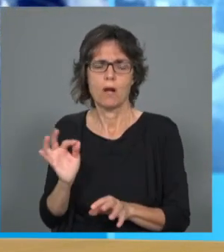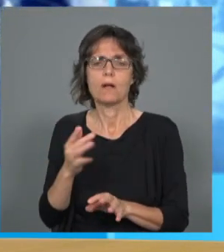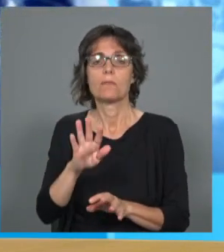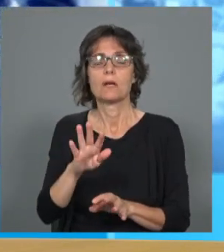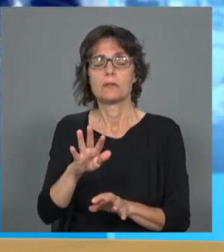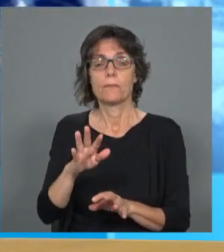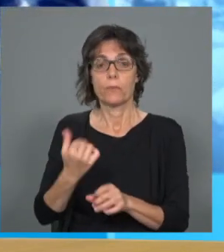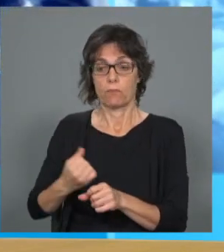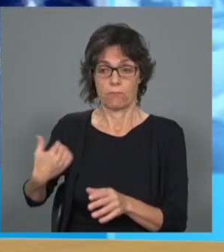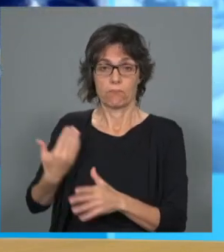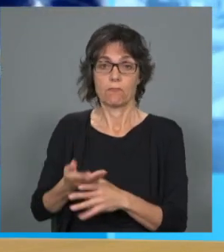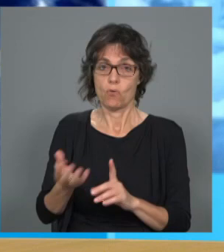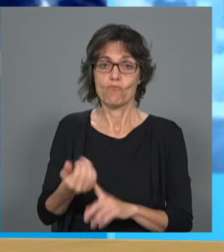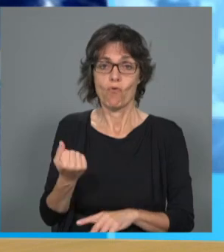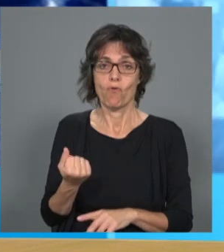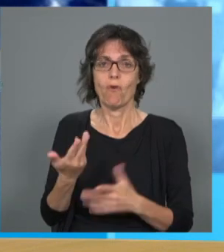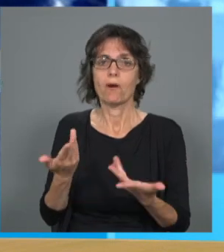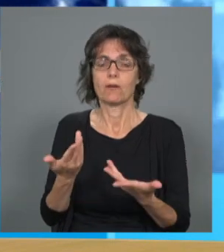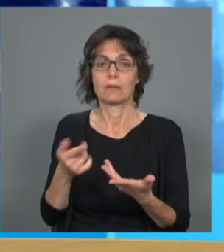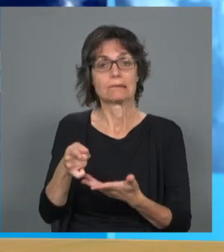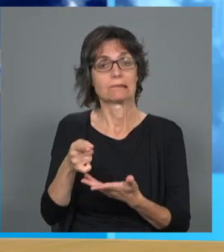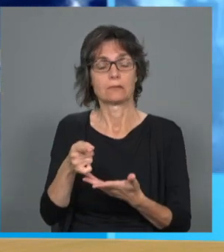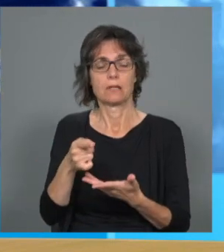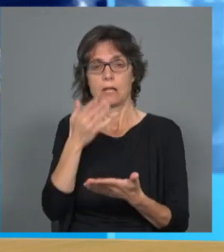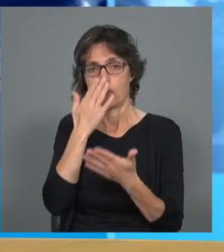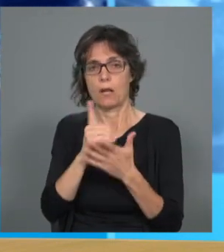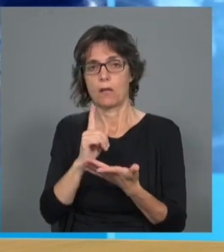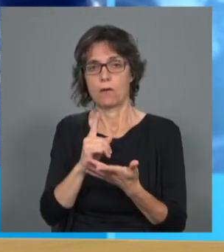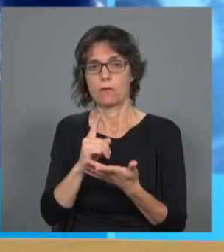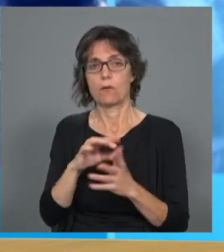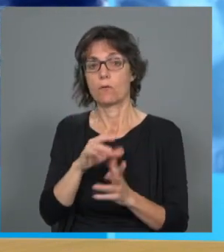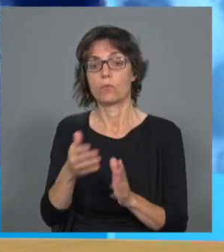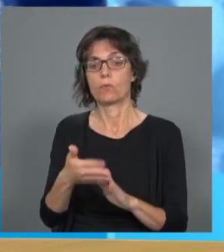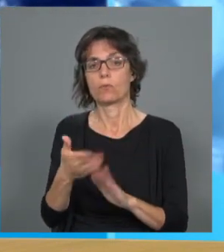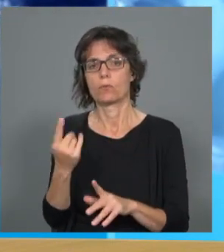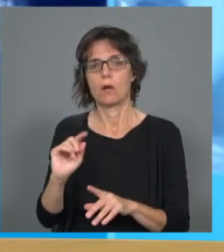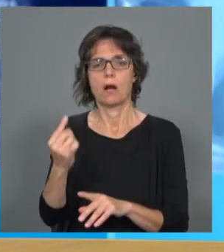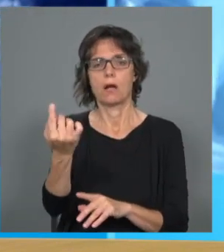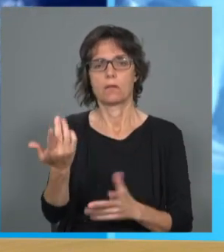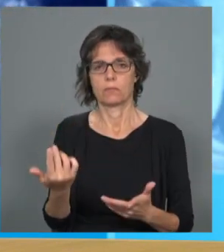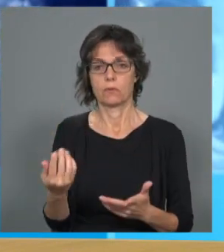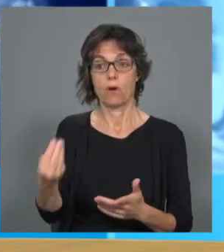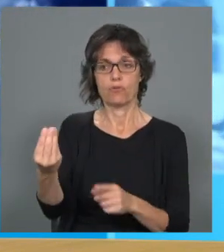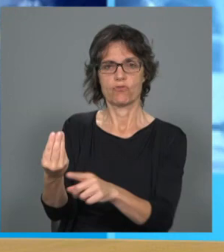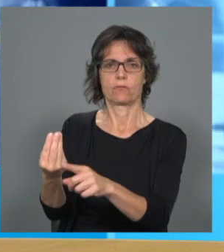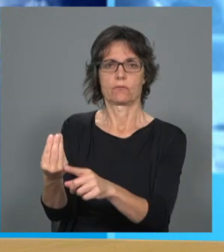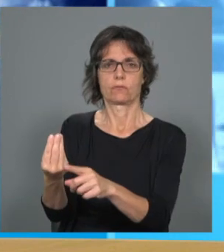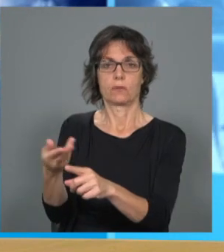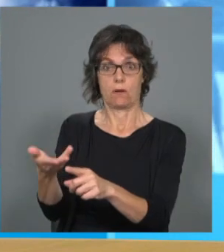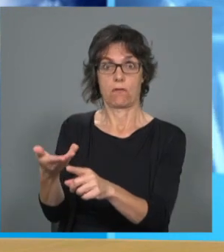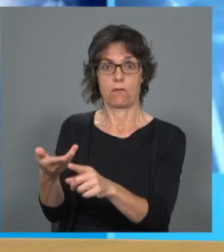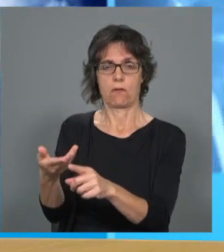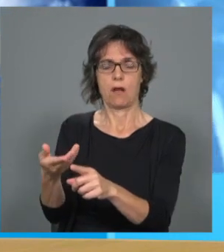feito. Agora, há uma velocidade que nós temos que acompanhar, não é? E a velocidade dos mais novos na utilização dos